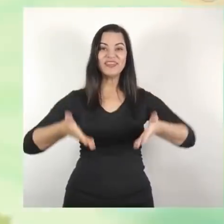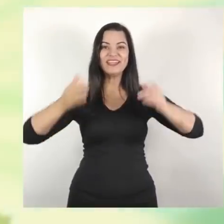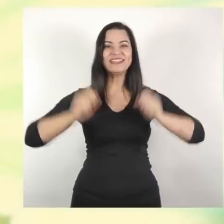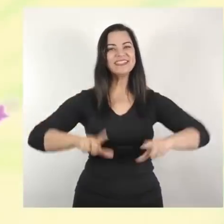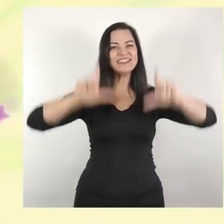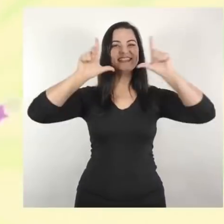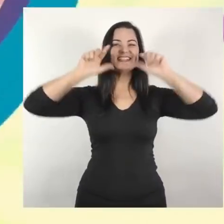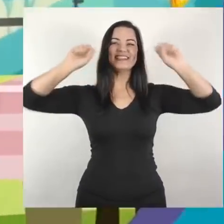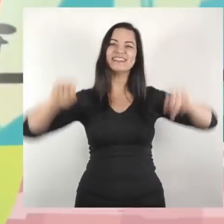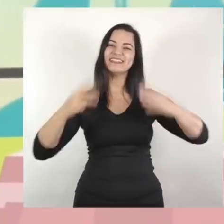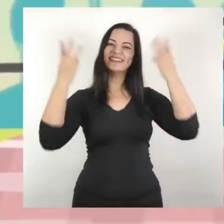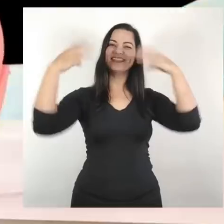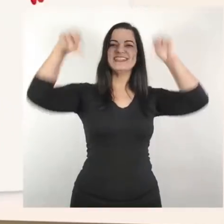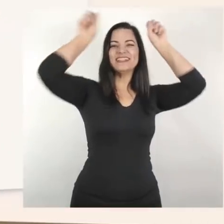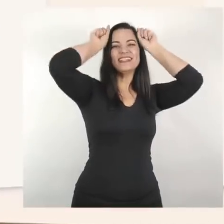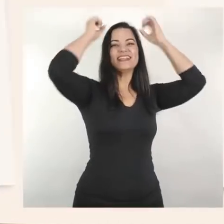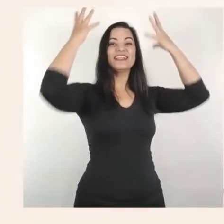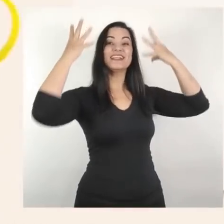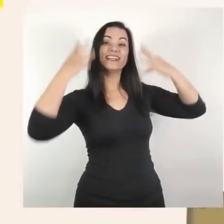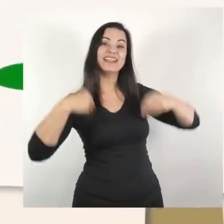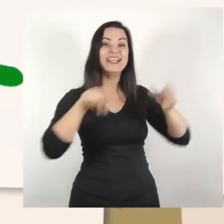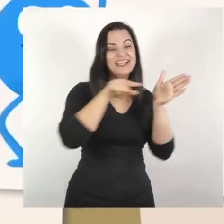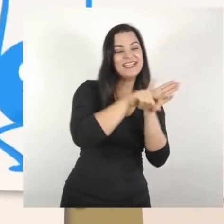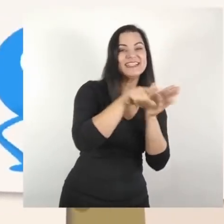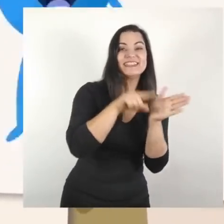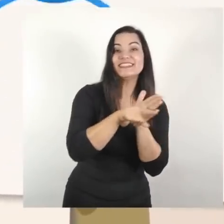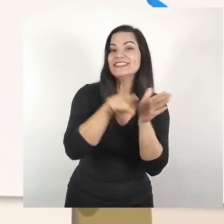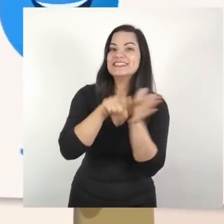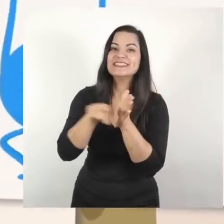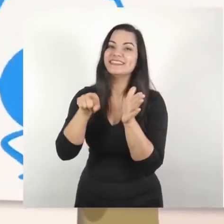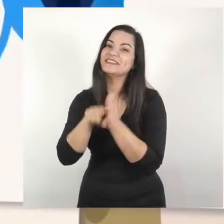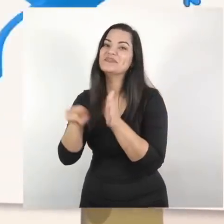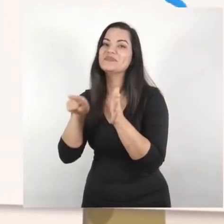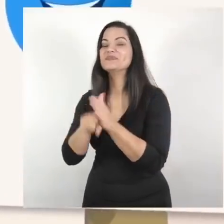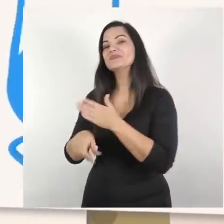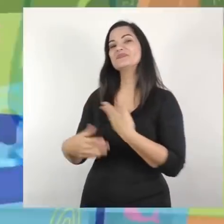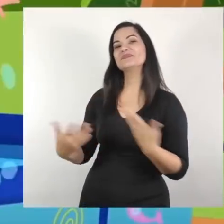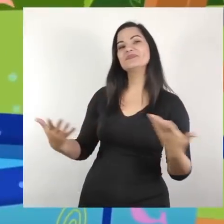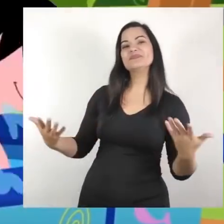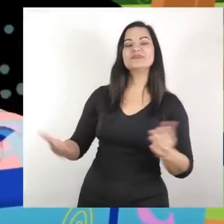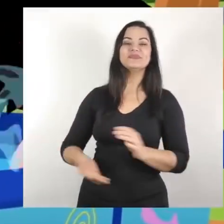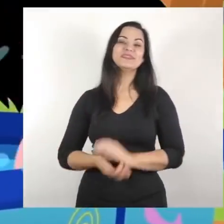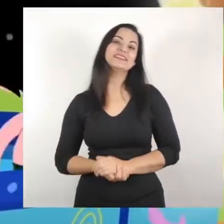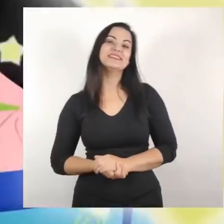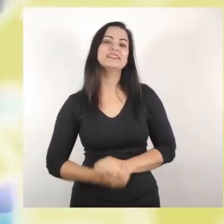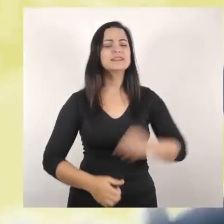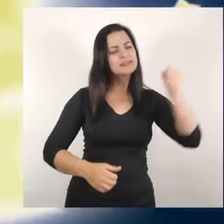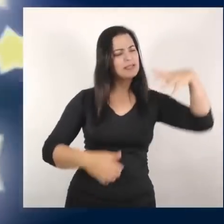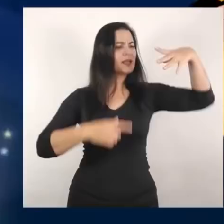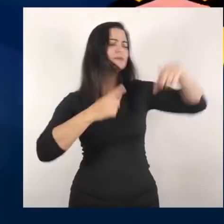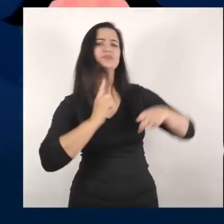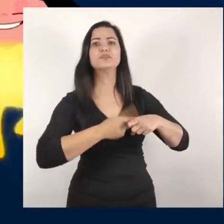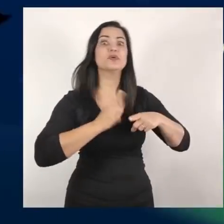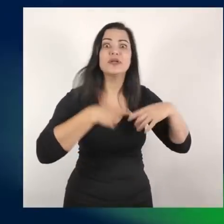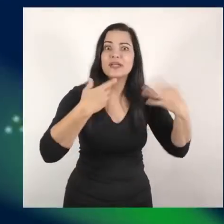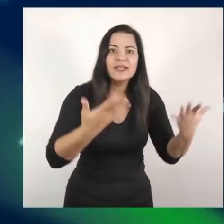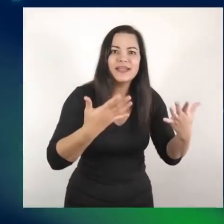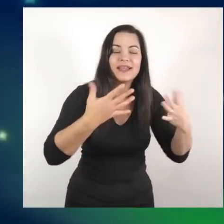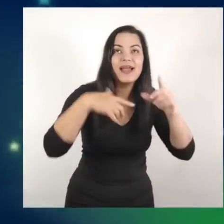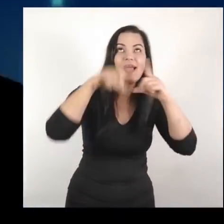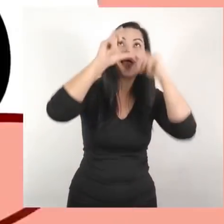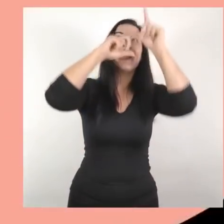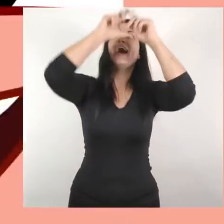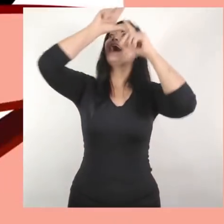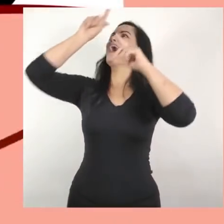Luna. Esse é o show da Luna, tudo que a pergunta a Luna faz. Porque a luz acende,